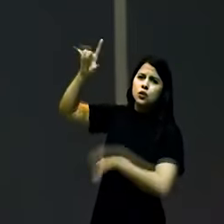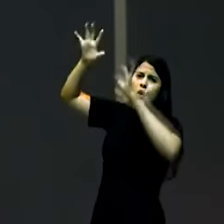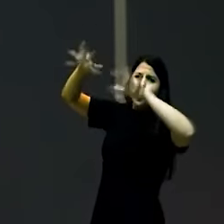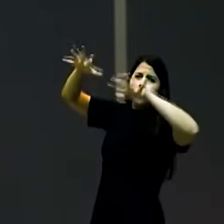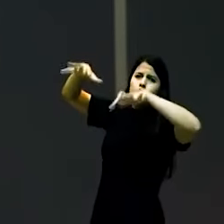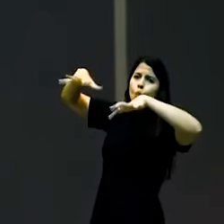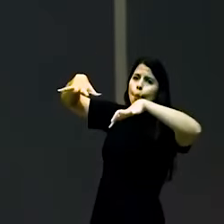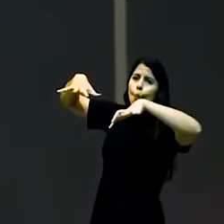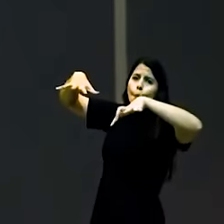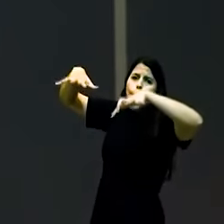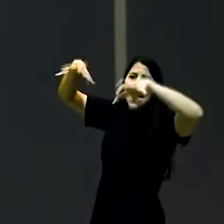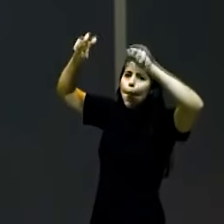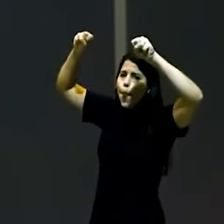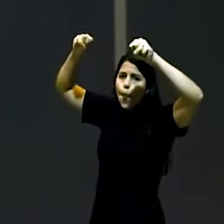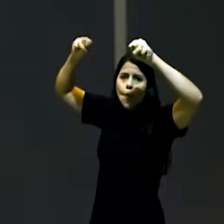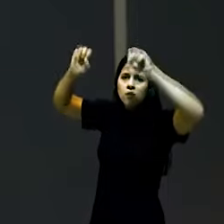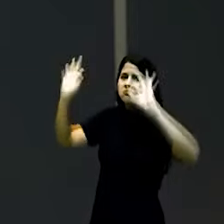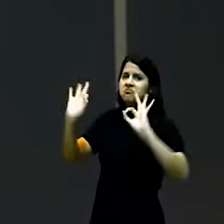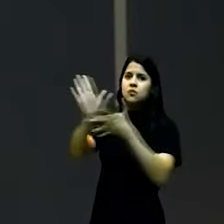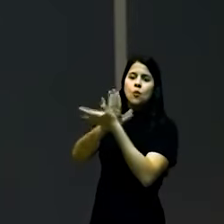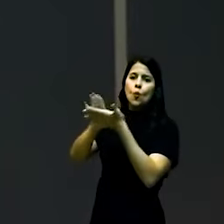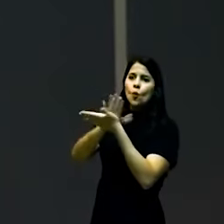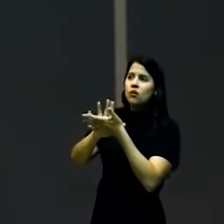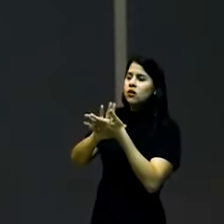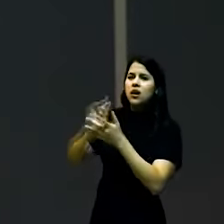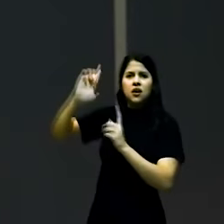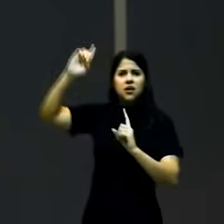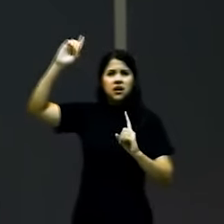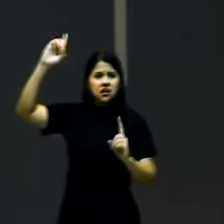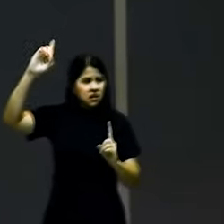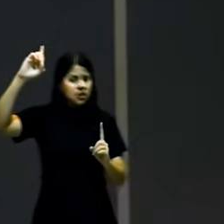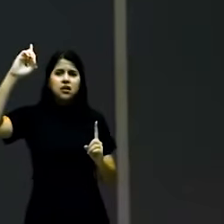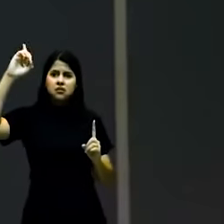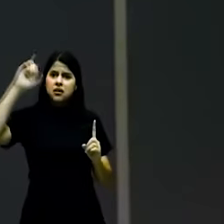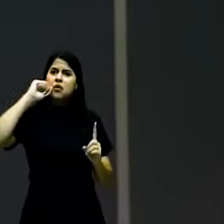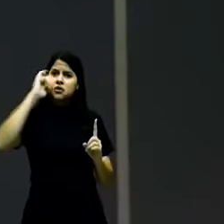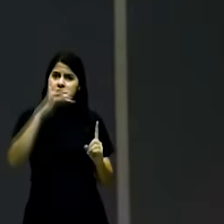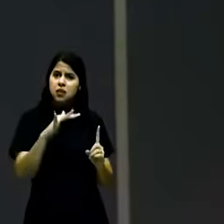E a partir de então não choveu. E o que eu acho interessante,